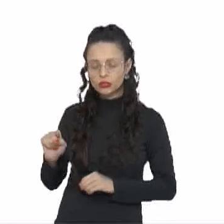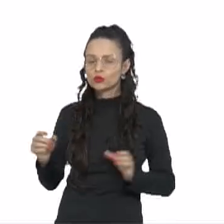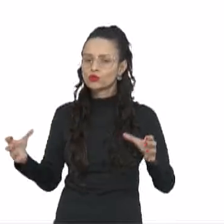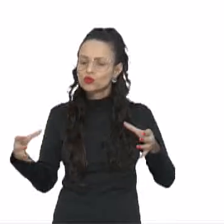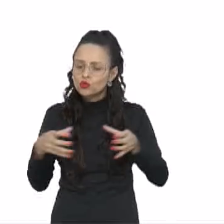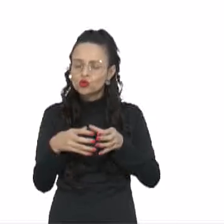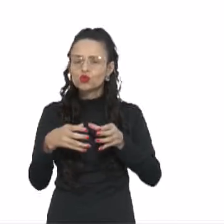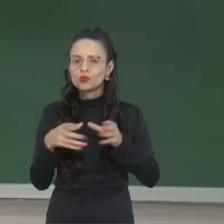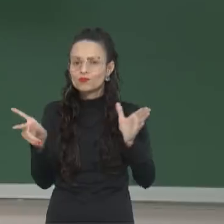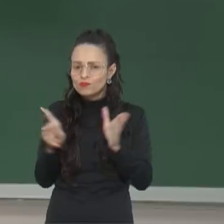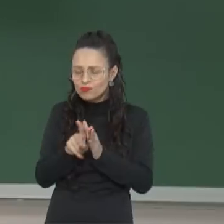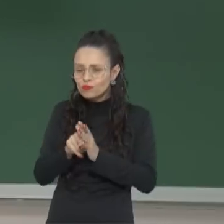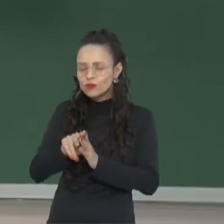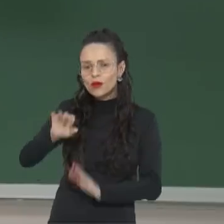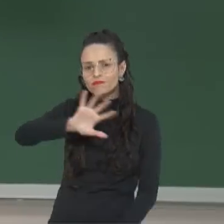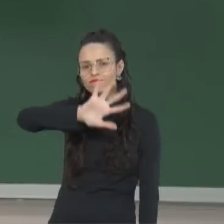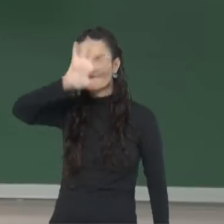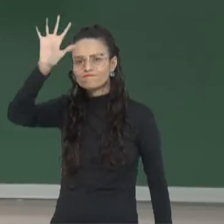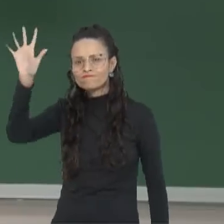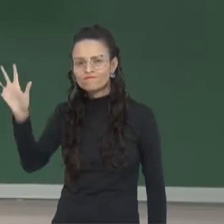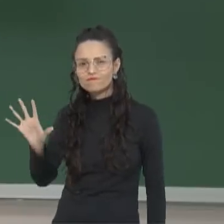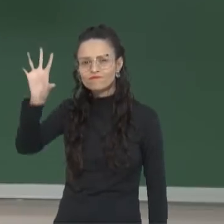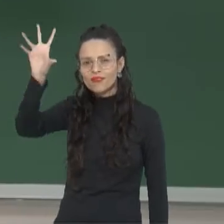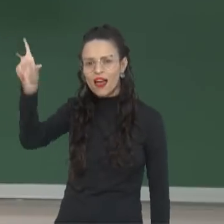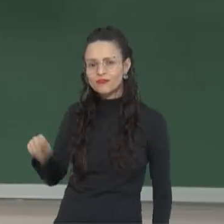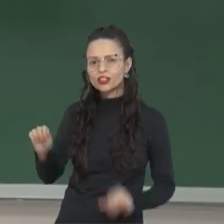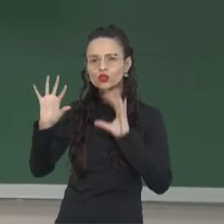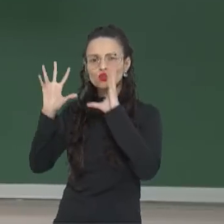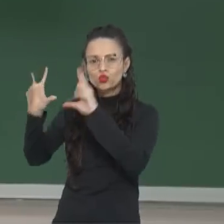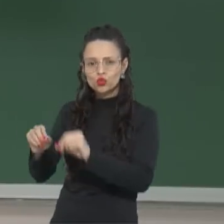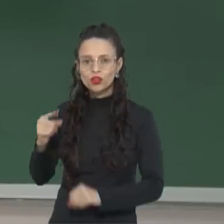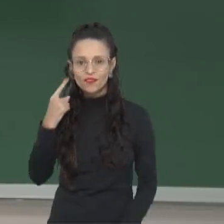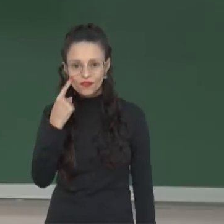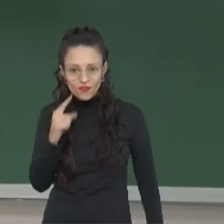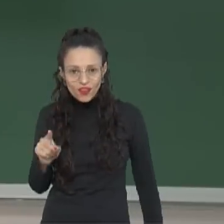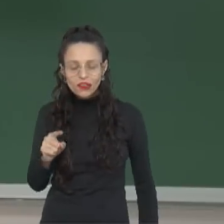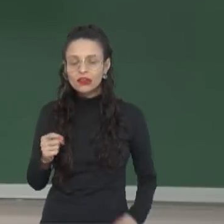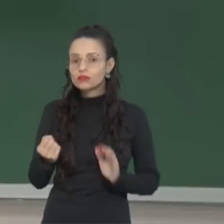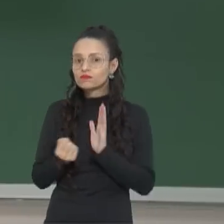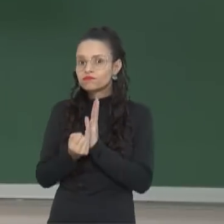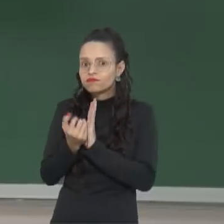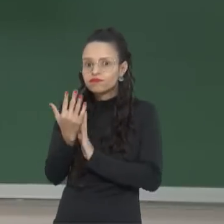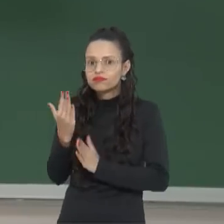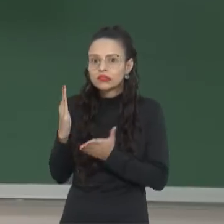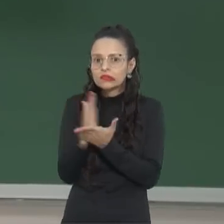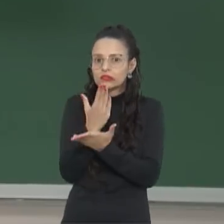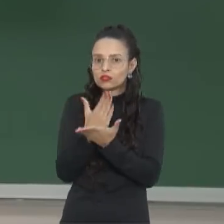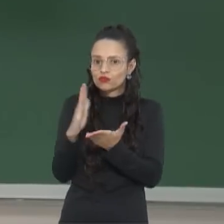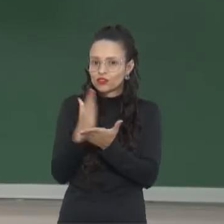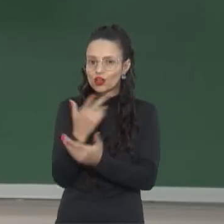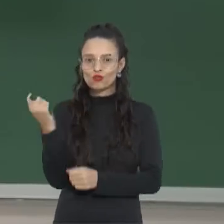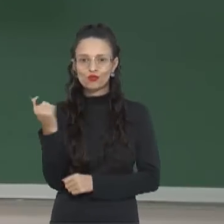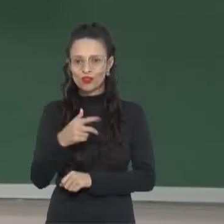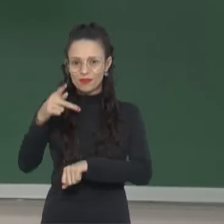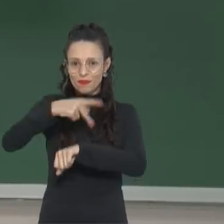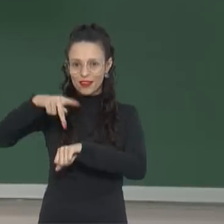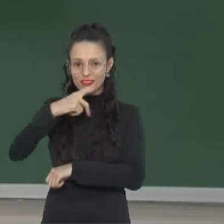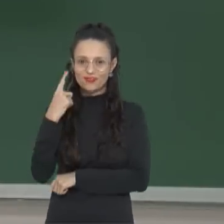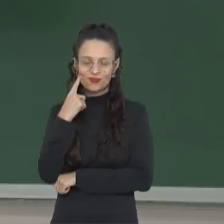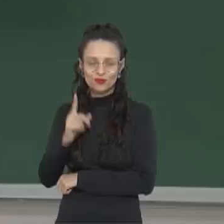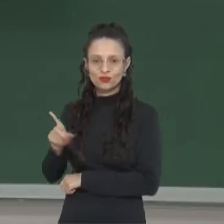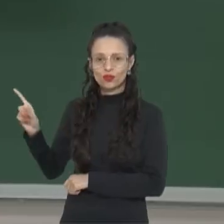formam o continente africano. Você repara que são muito mais divisões do que as divisões de